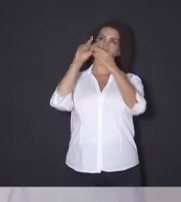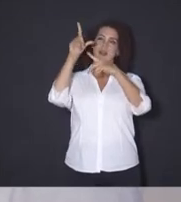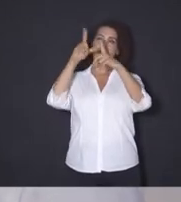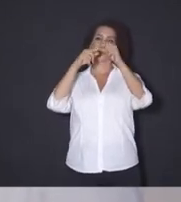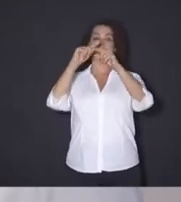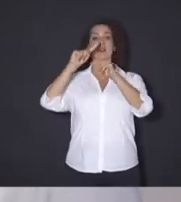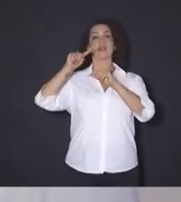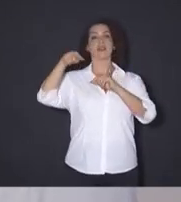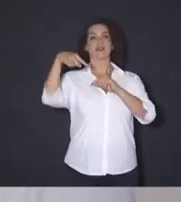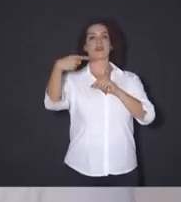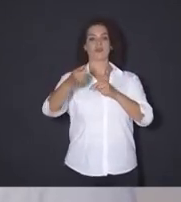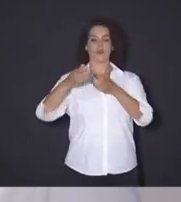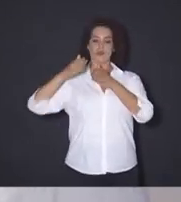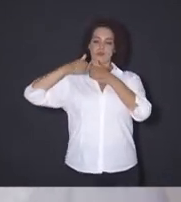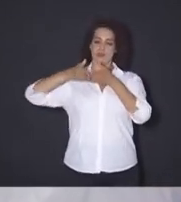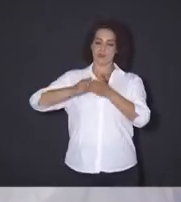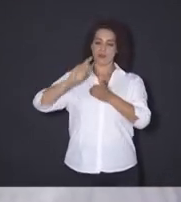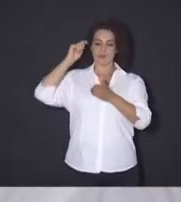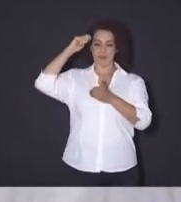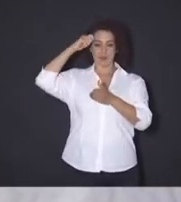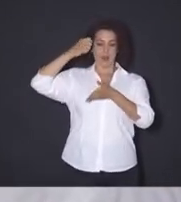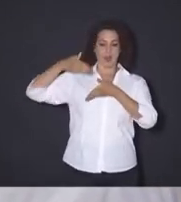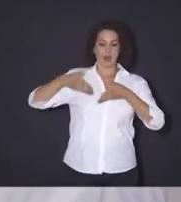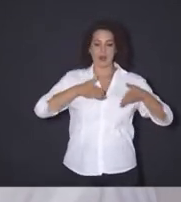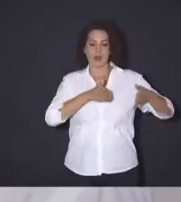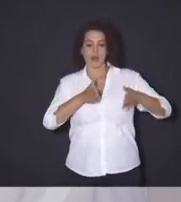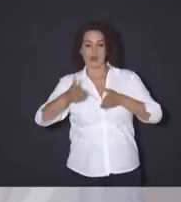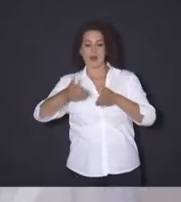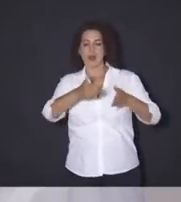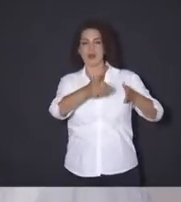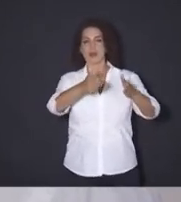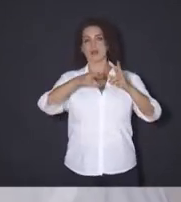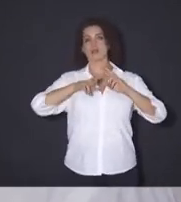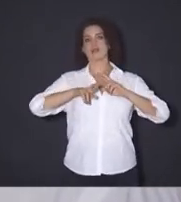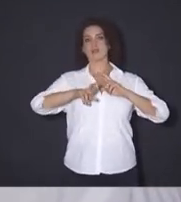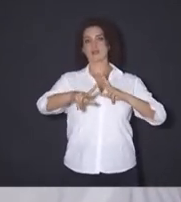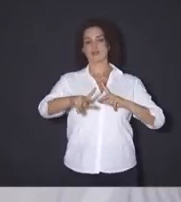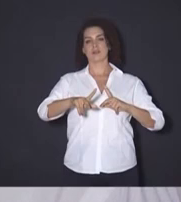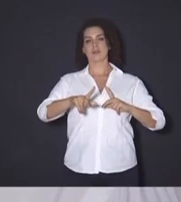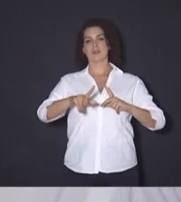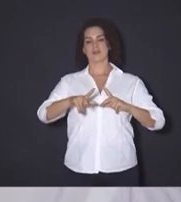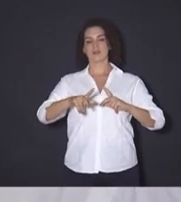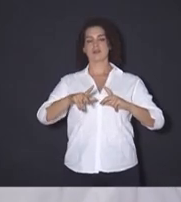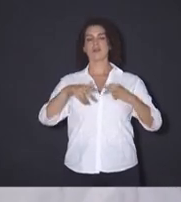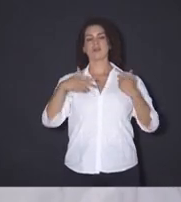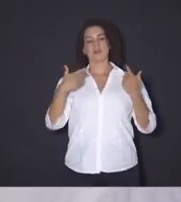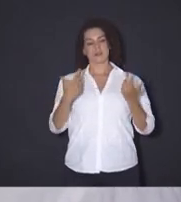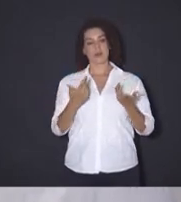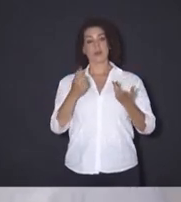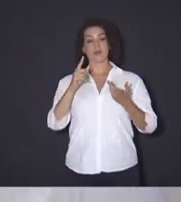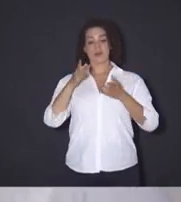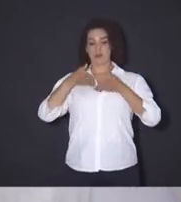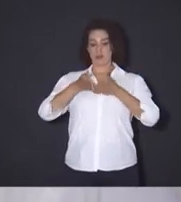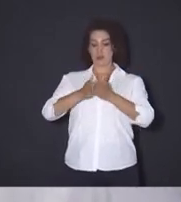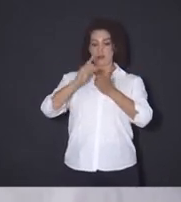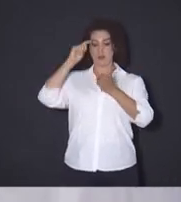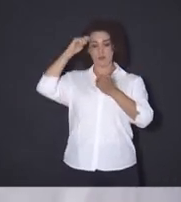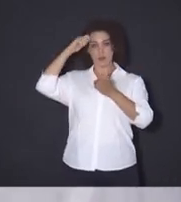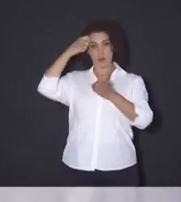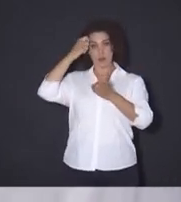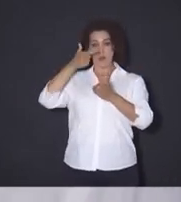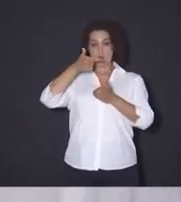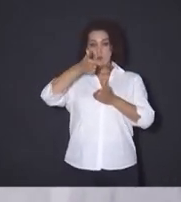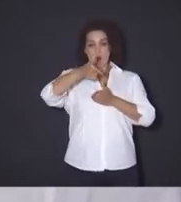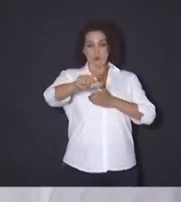outras correnteza então depois de navios negreiros outras possibilidades depois na benner euros